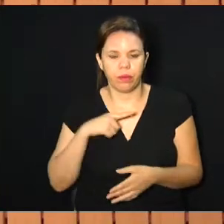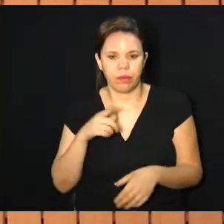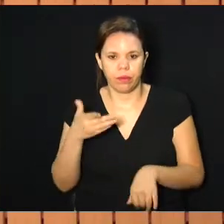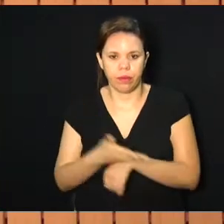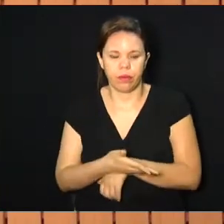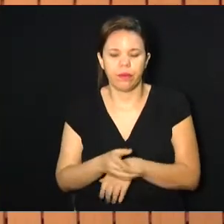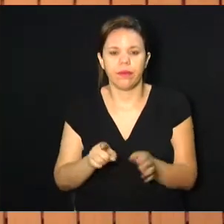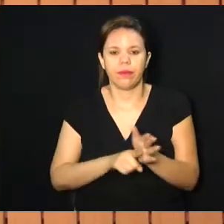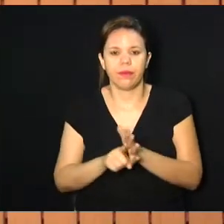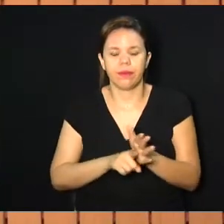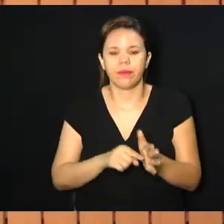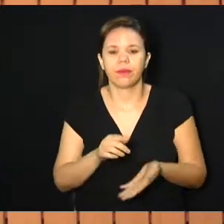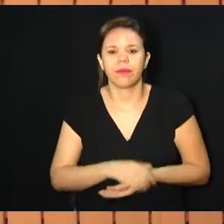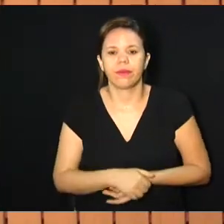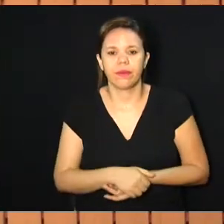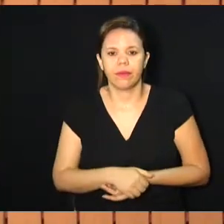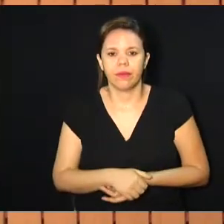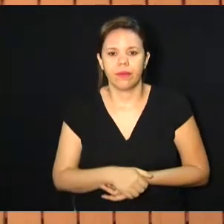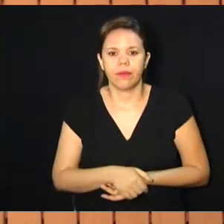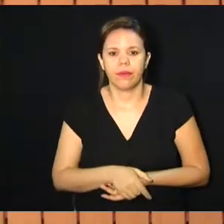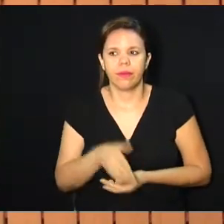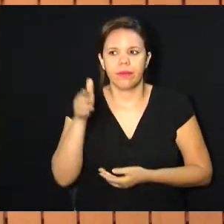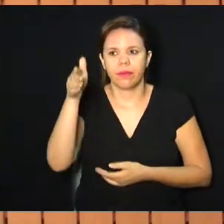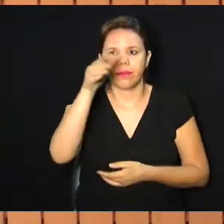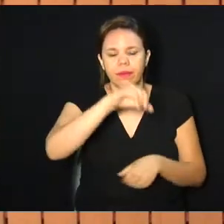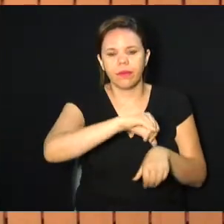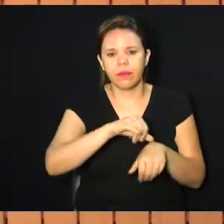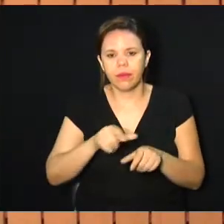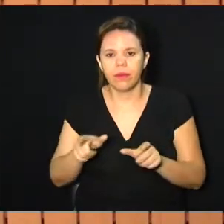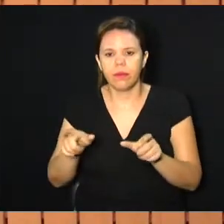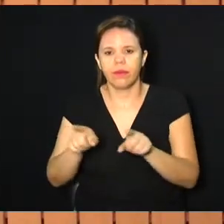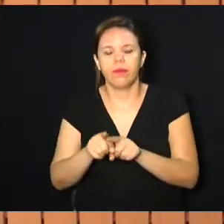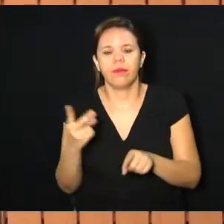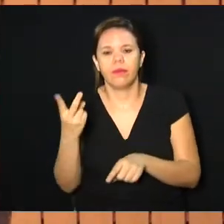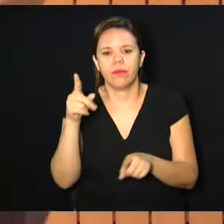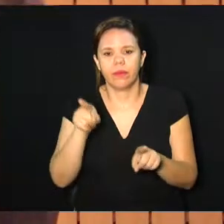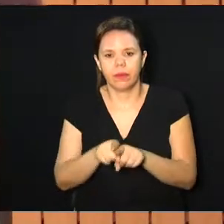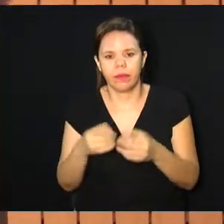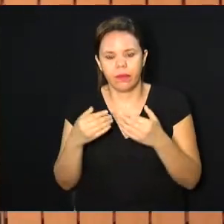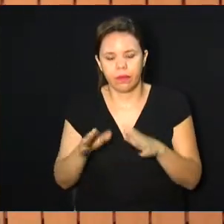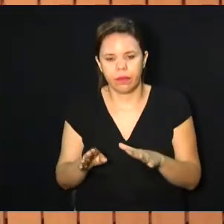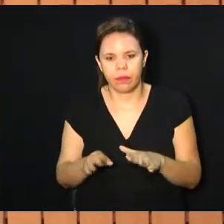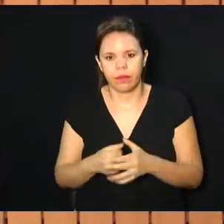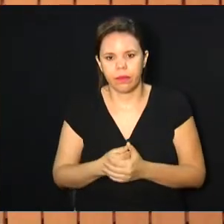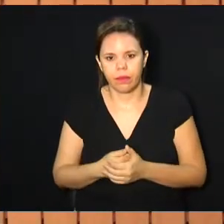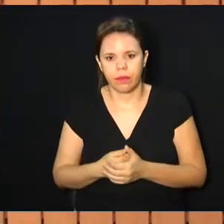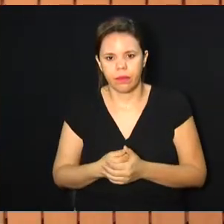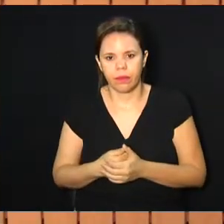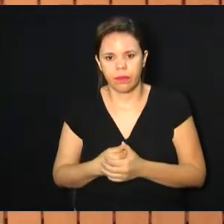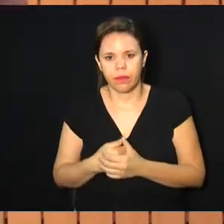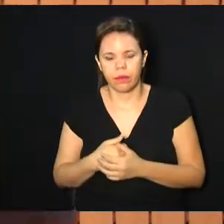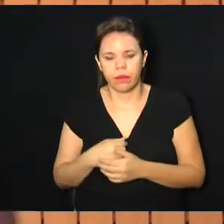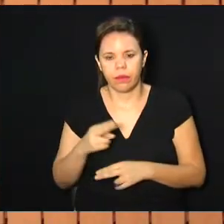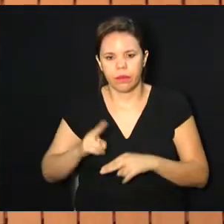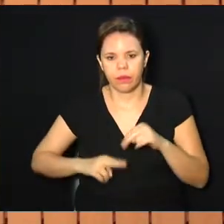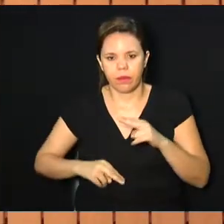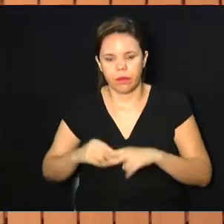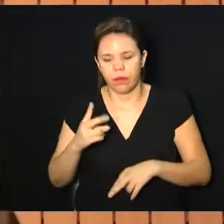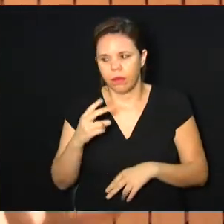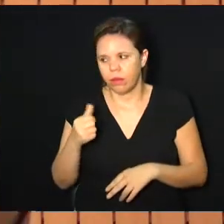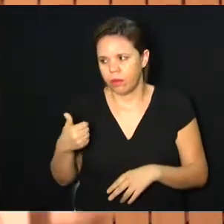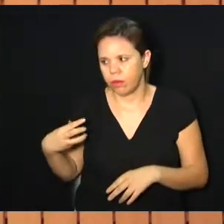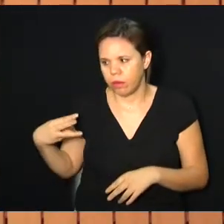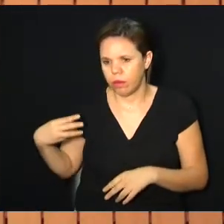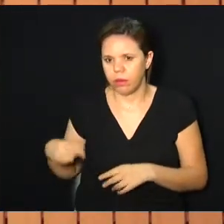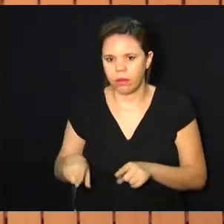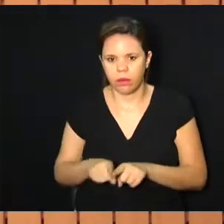aos estudos lá das linhas, e os cursos da SP Trans também estão abertos desde das jornadas de junho de 2013. Né? A